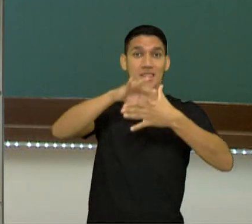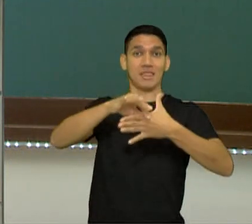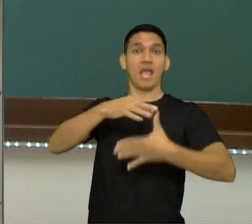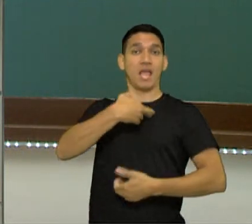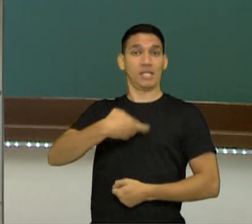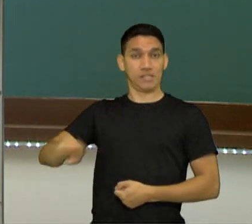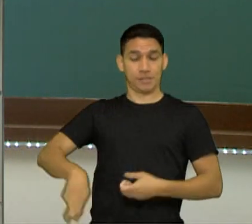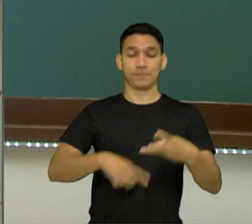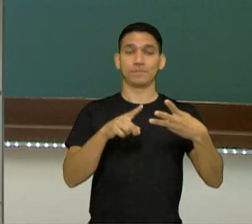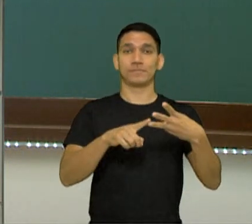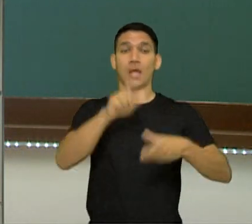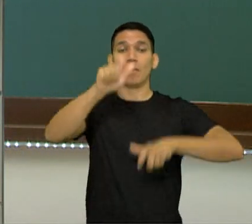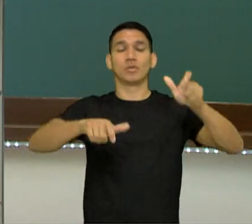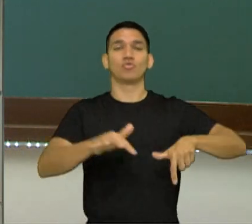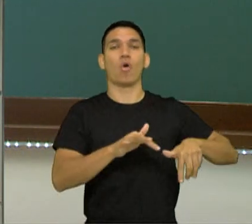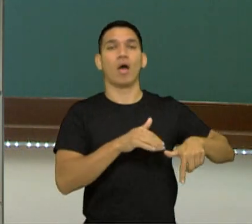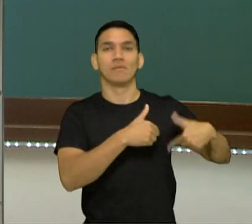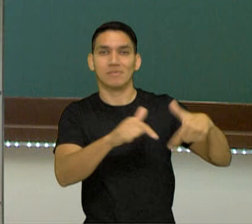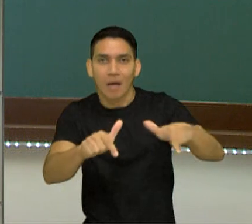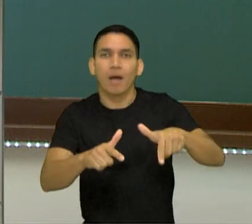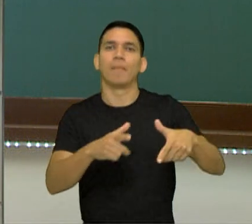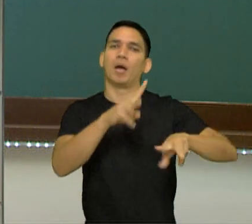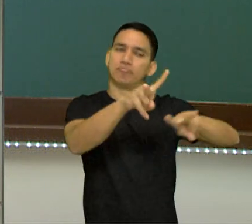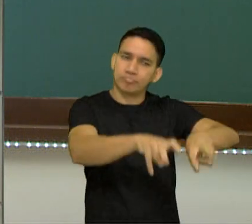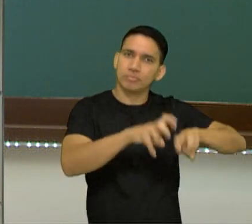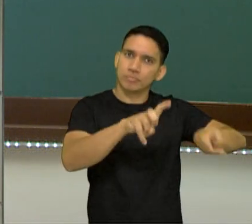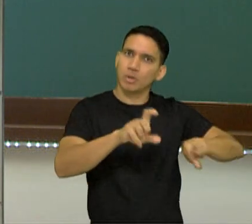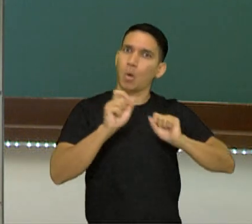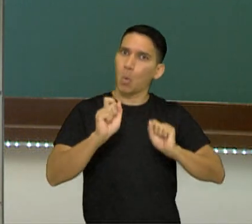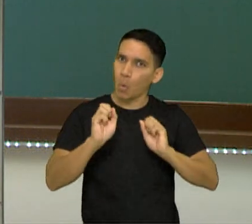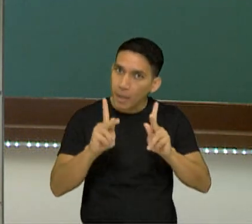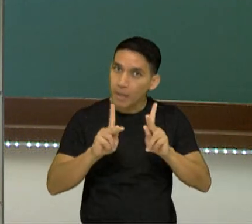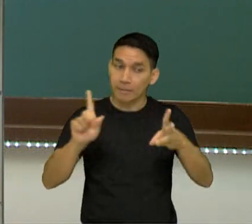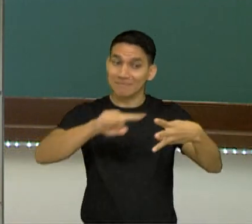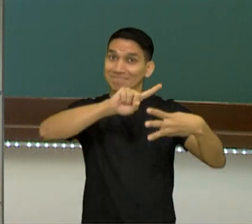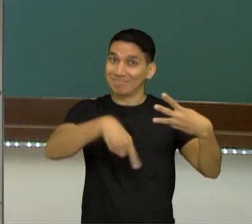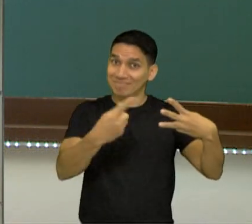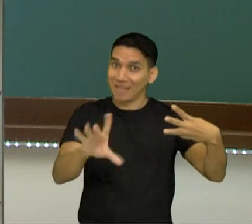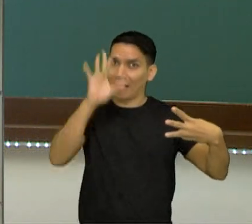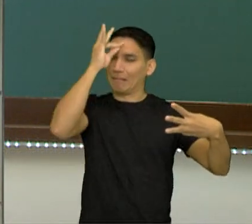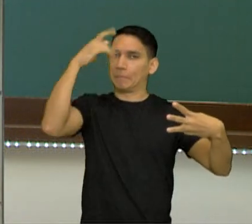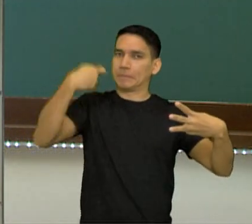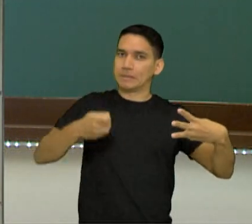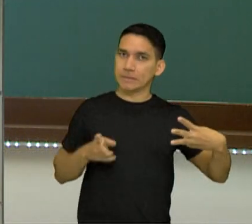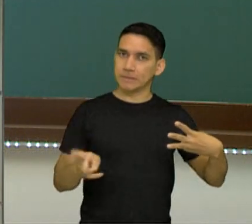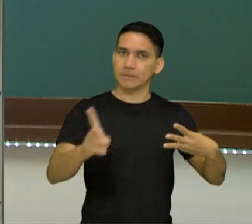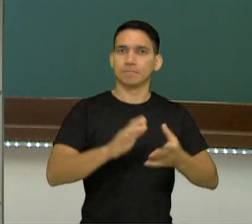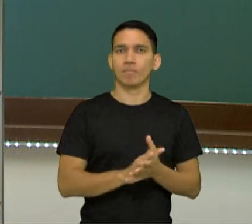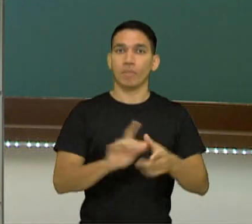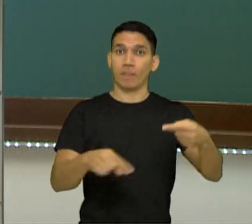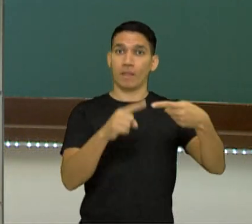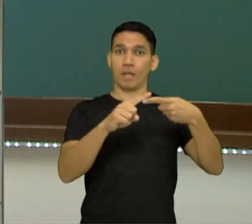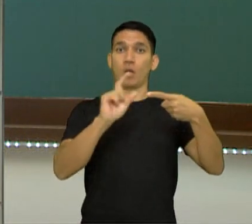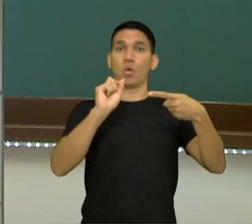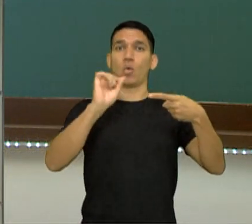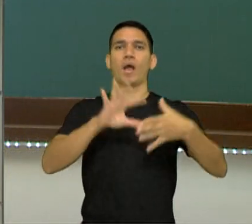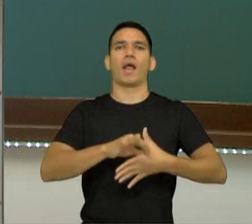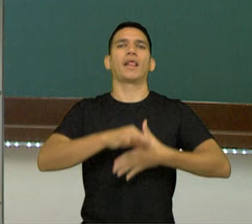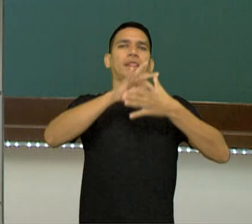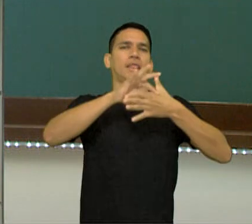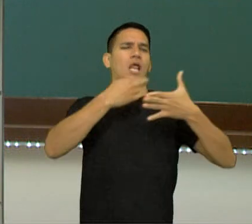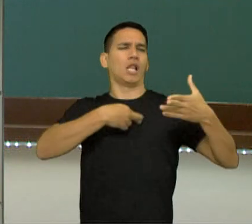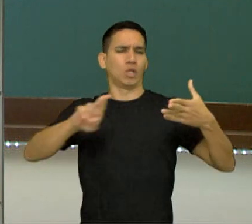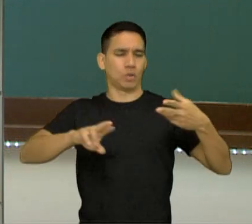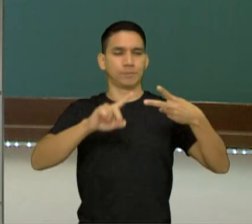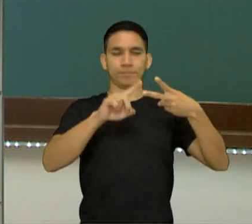Camponeses beleza pessoal isso a gente tem que lembrar sempre né então a gente bem acima o clero depois